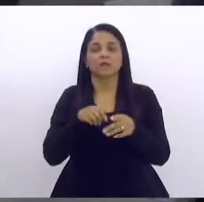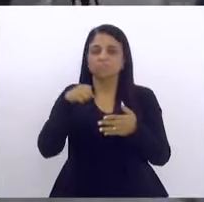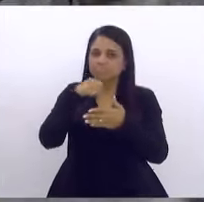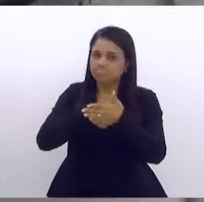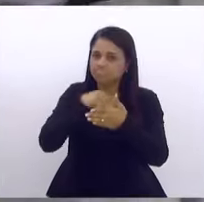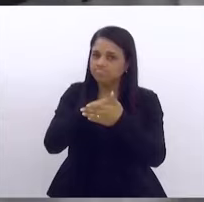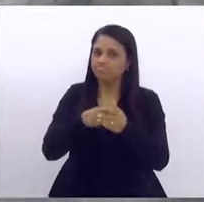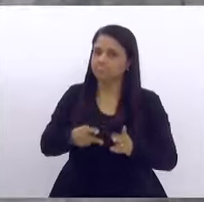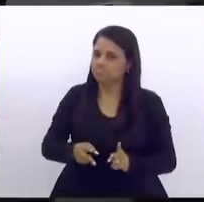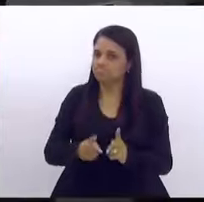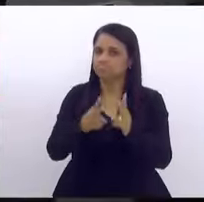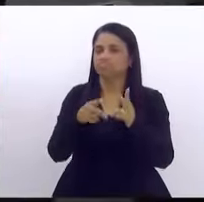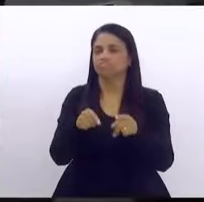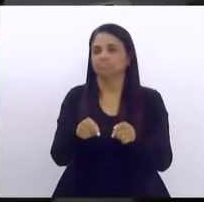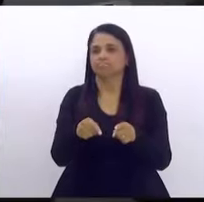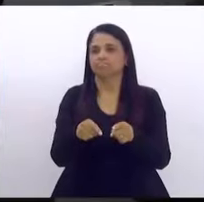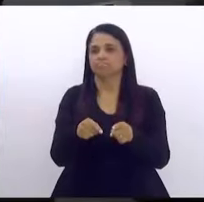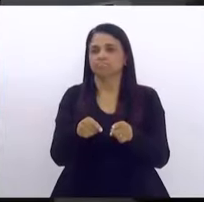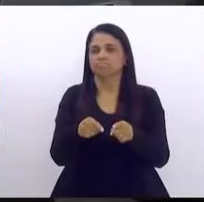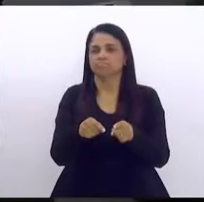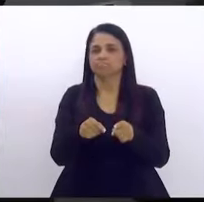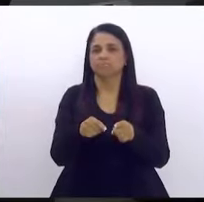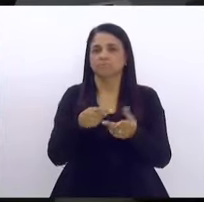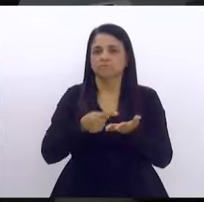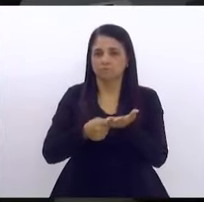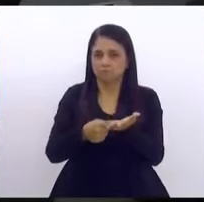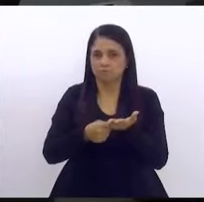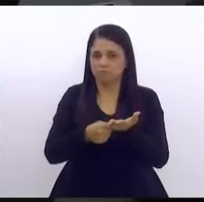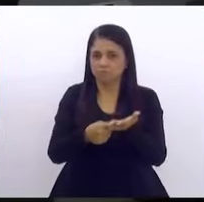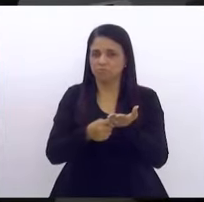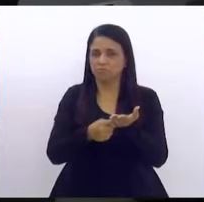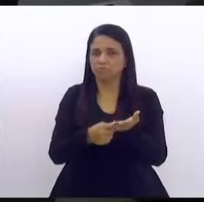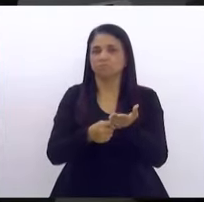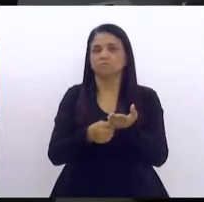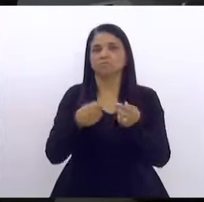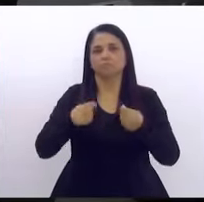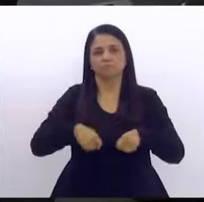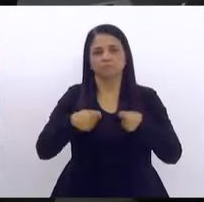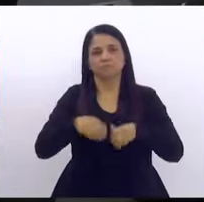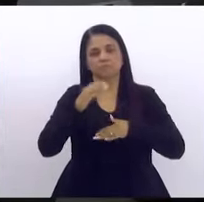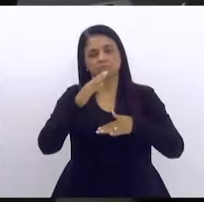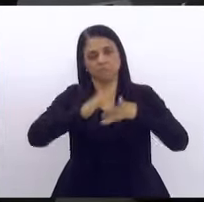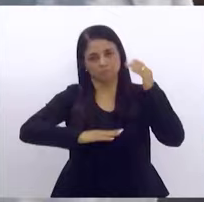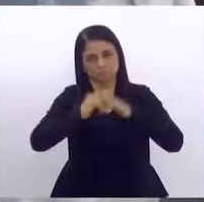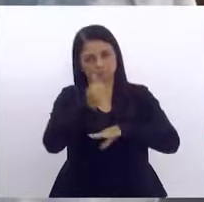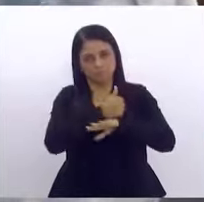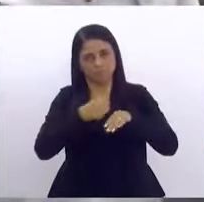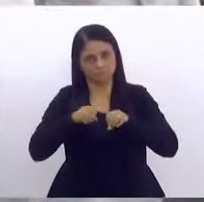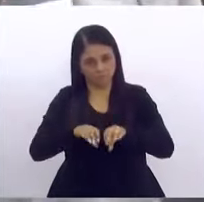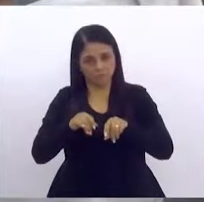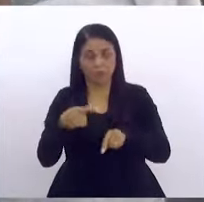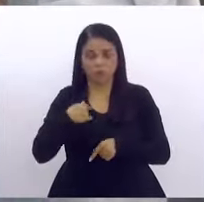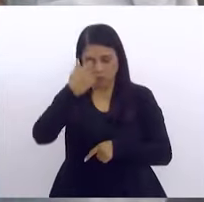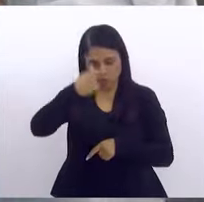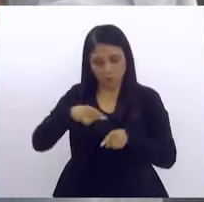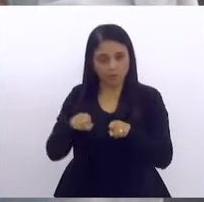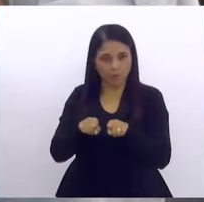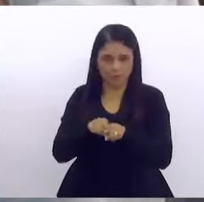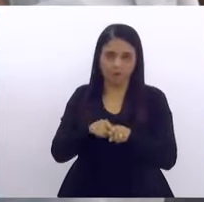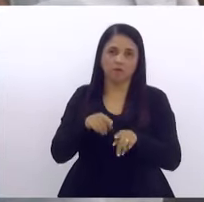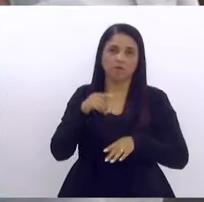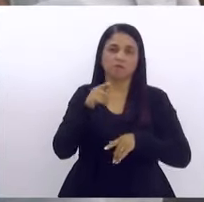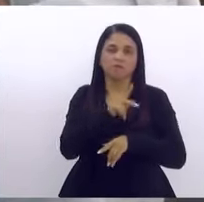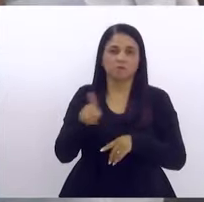luta, estou aqui fazendo diante do acordo, diante da necessidade dos profissionais de educação, eu que também sou profissional de educação,